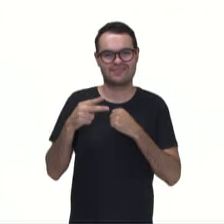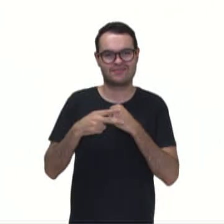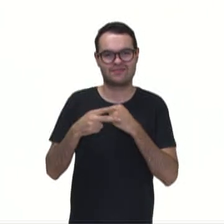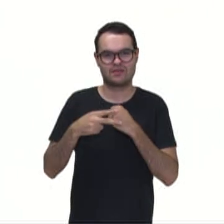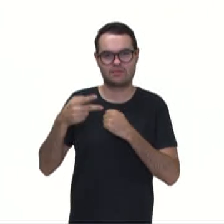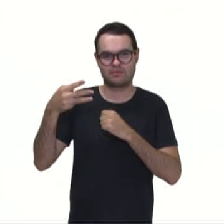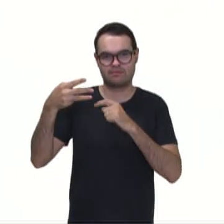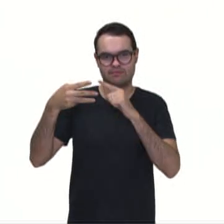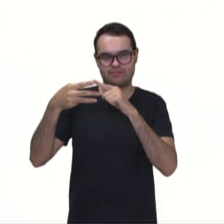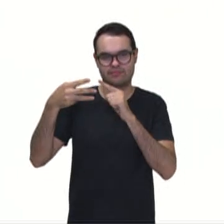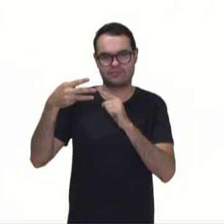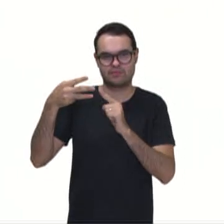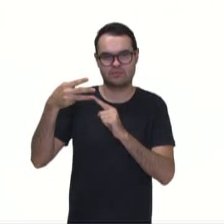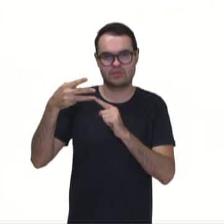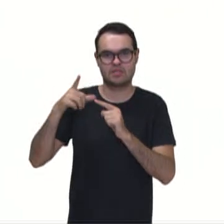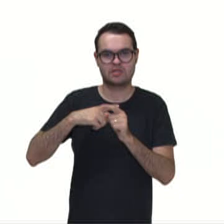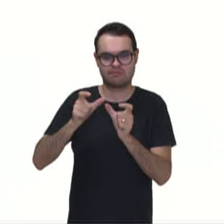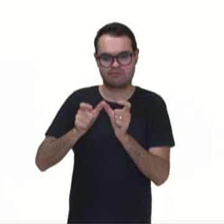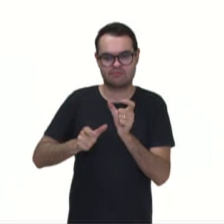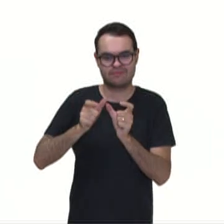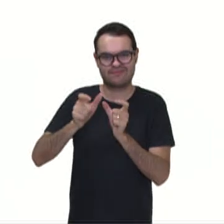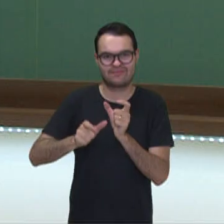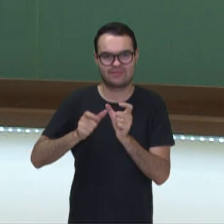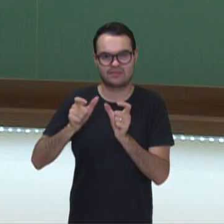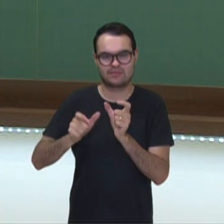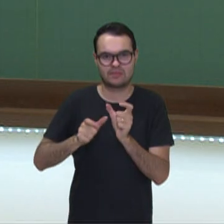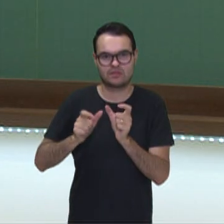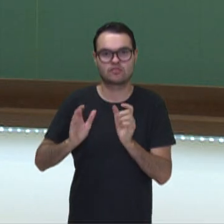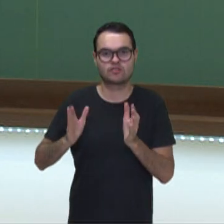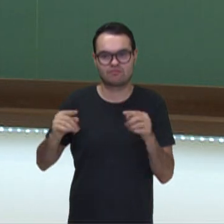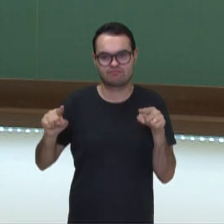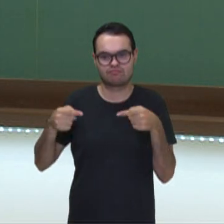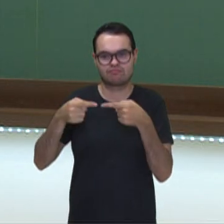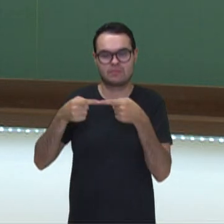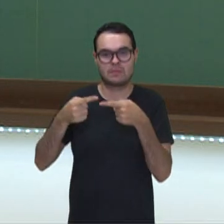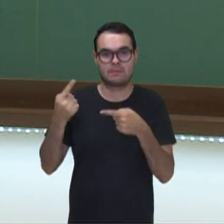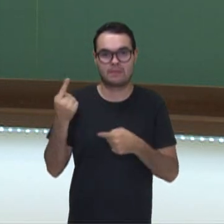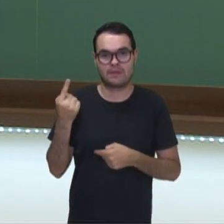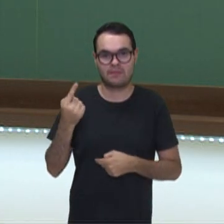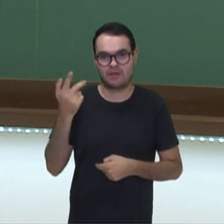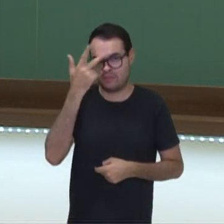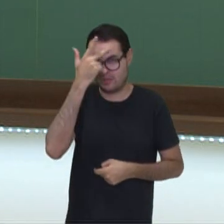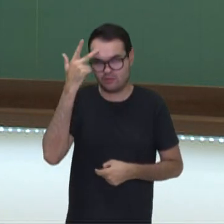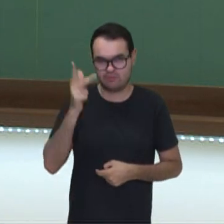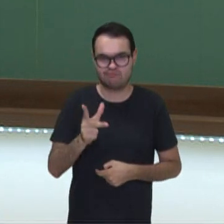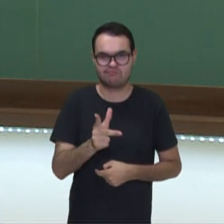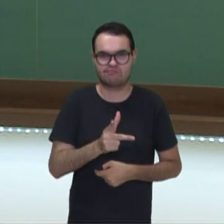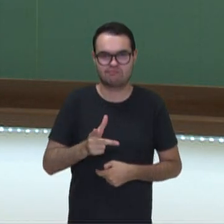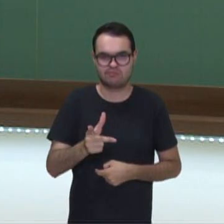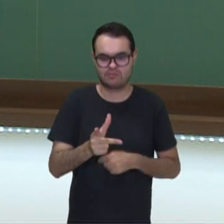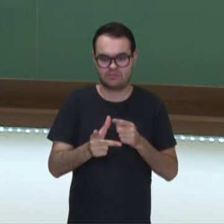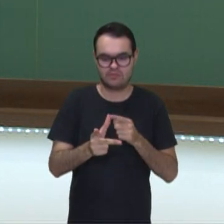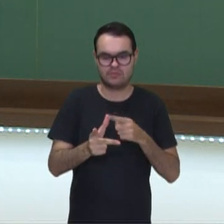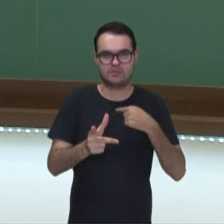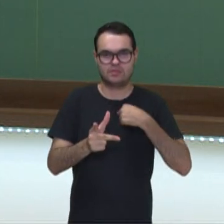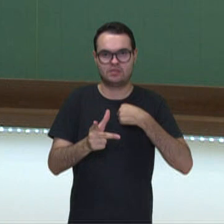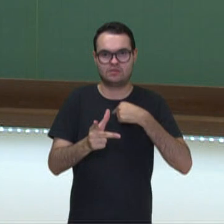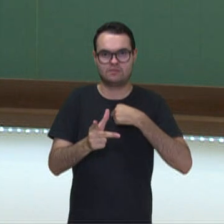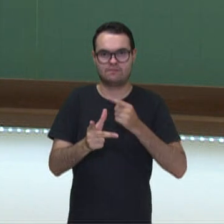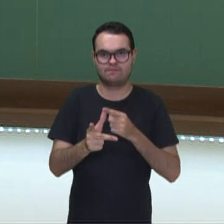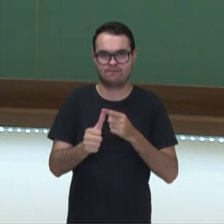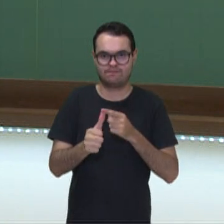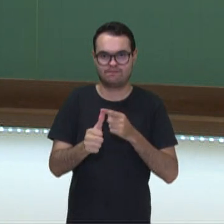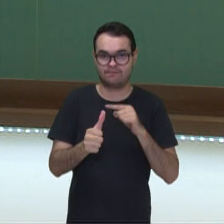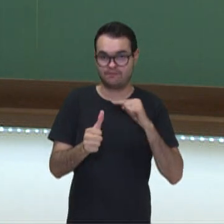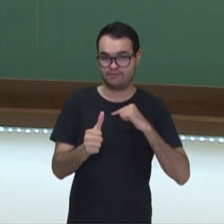em destaque estão conjugados, flexionados na primeira pessoa. O comando da questão diz então, os verbos destacados